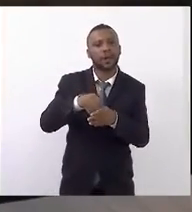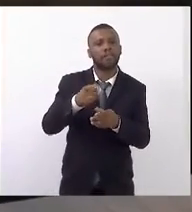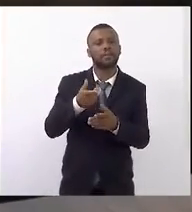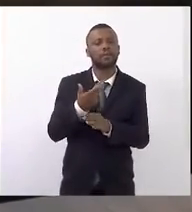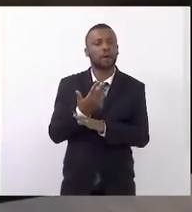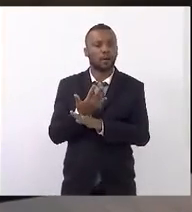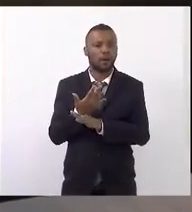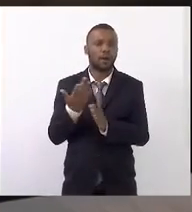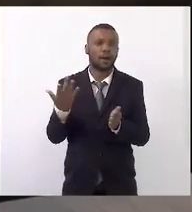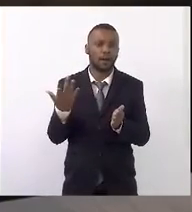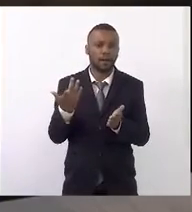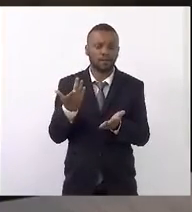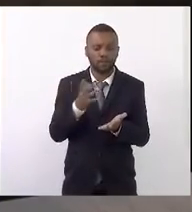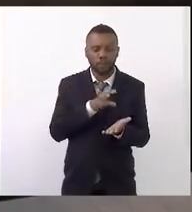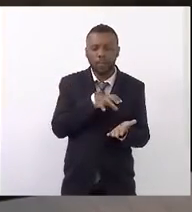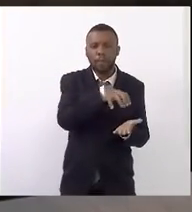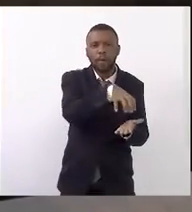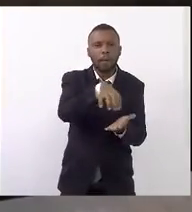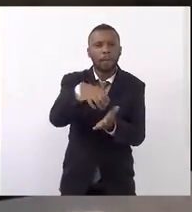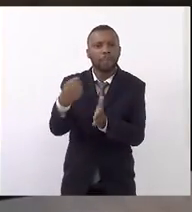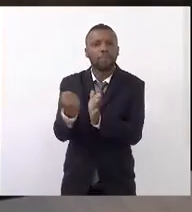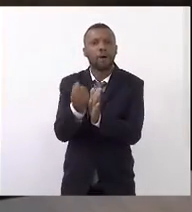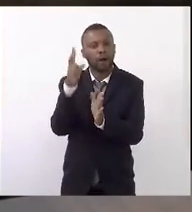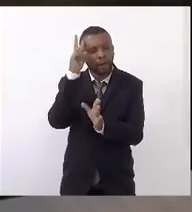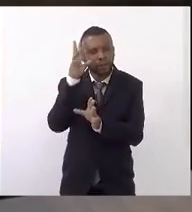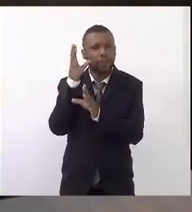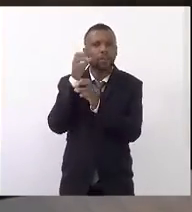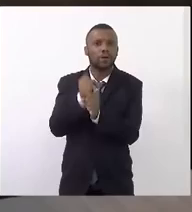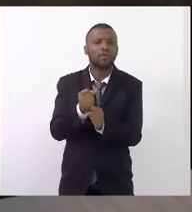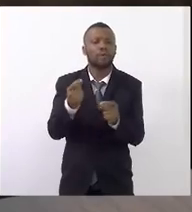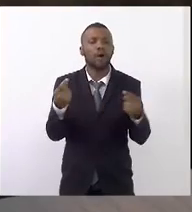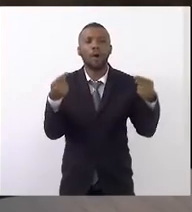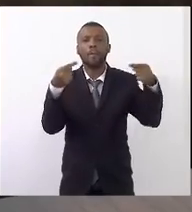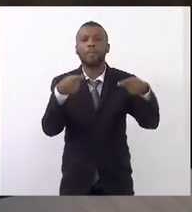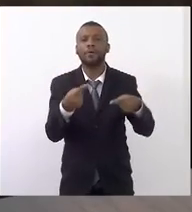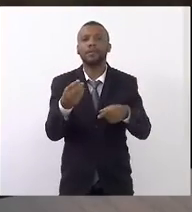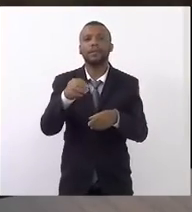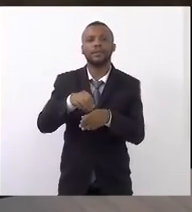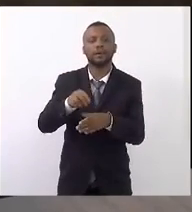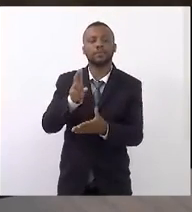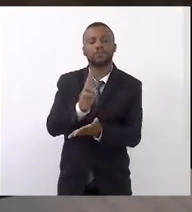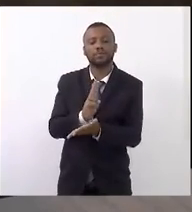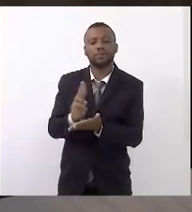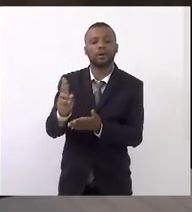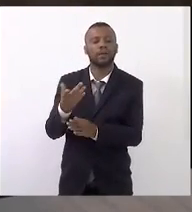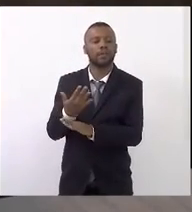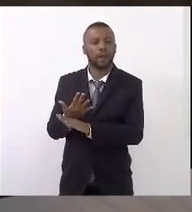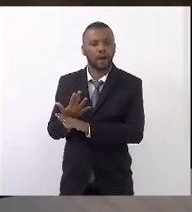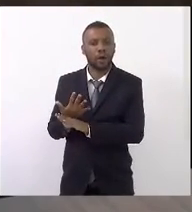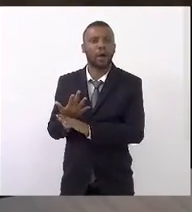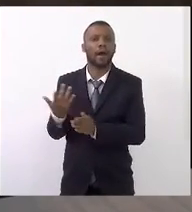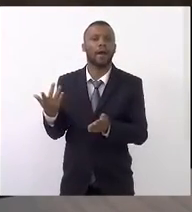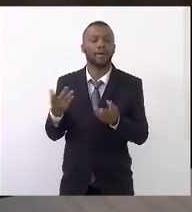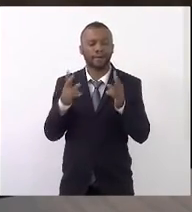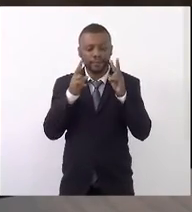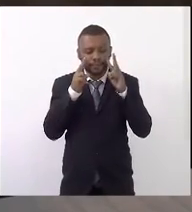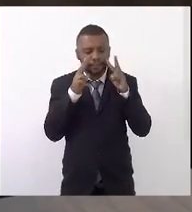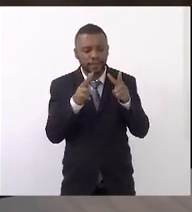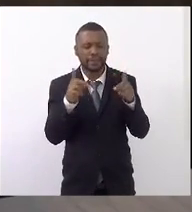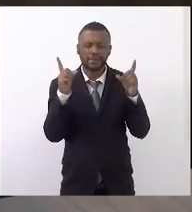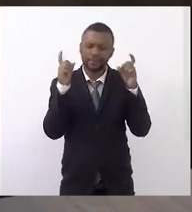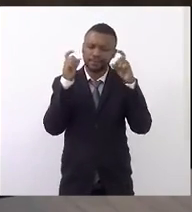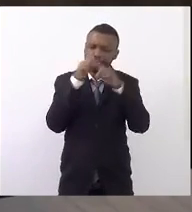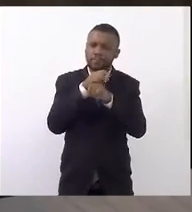os setores que historicamente, senhor presidente, foram oposições dentro da universidade, vendo a